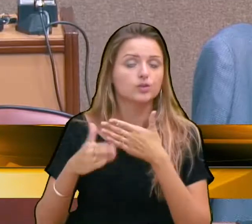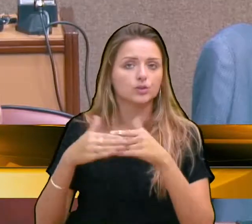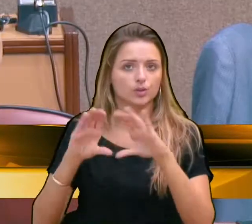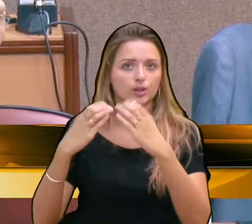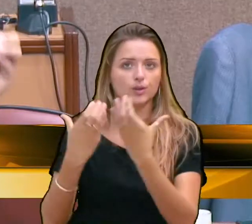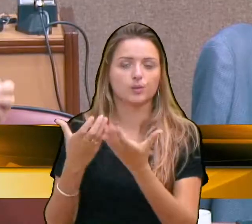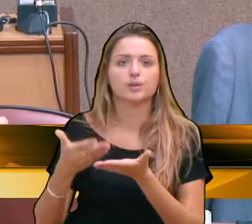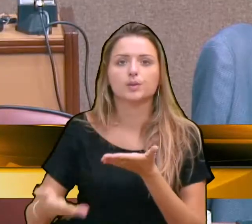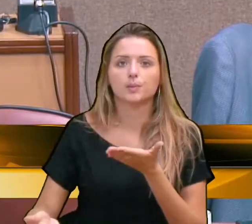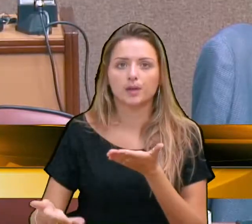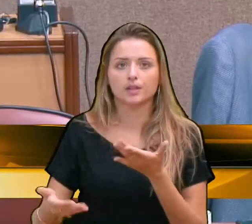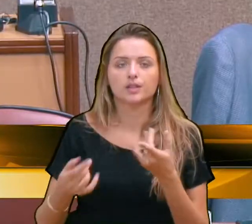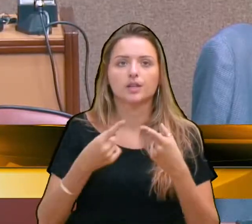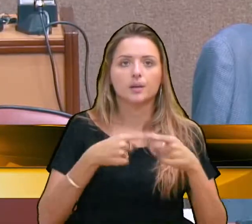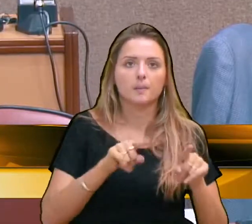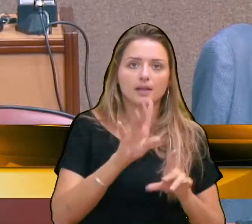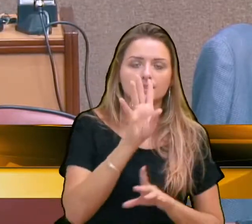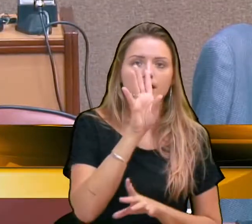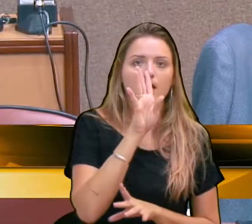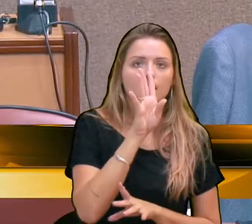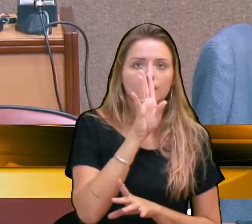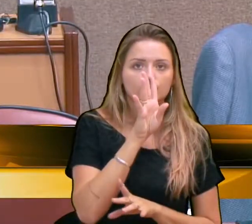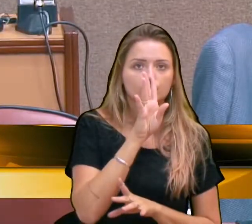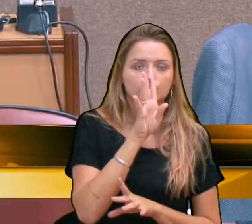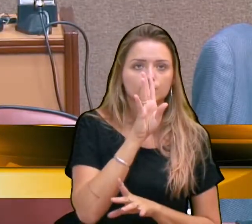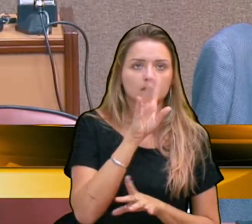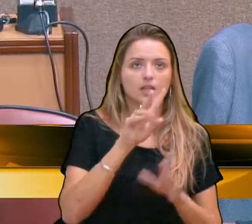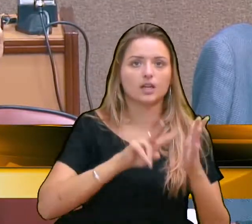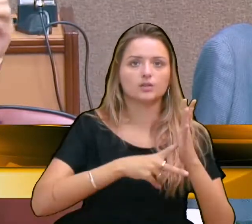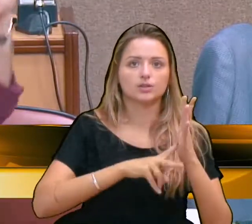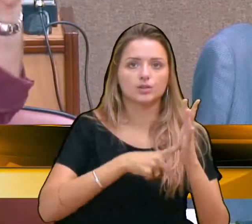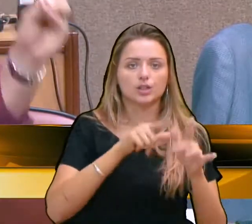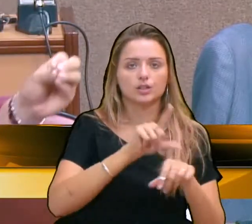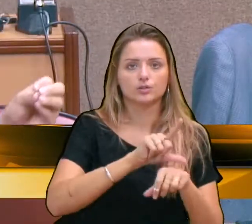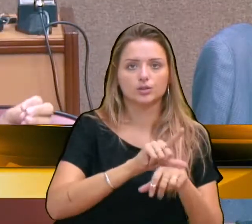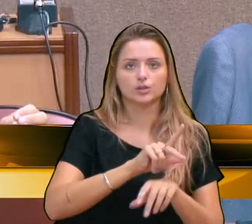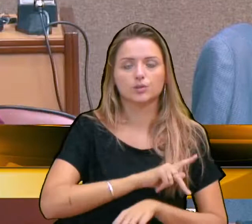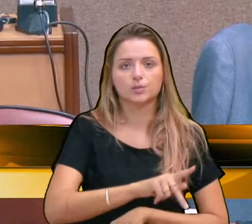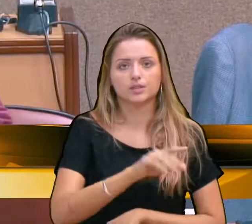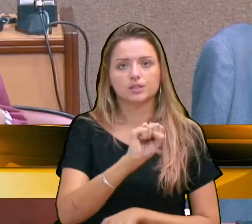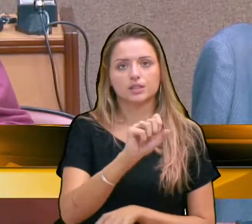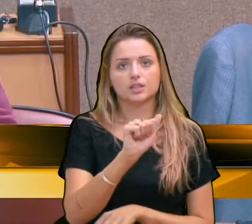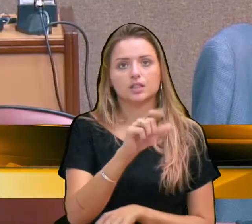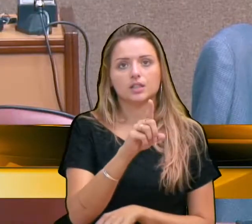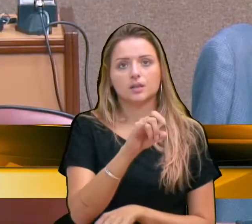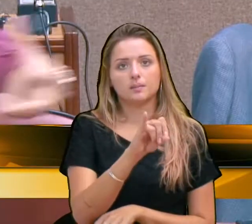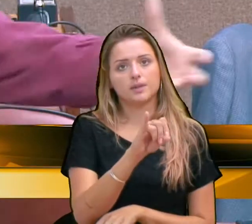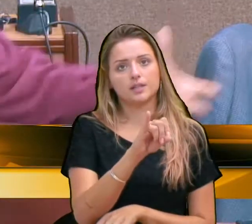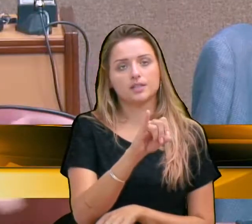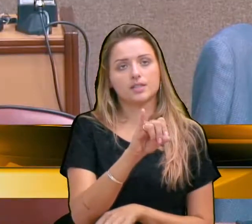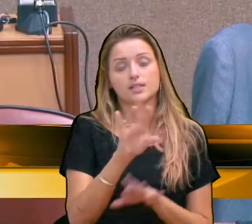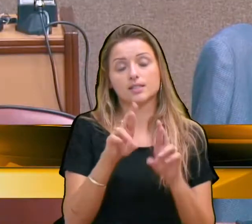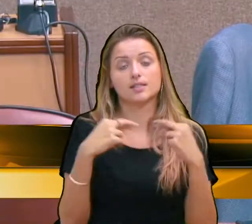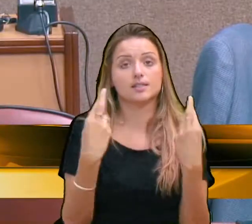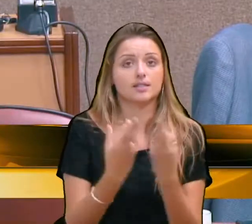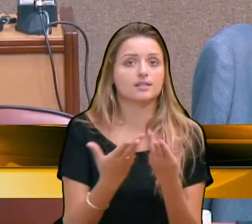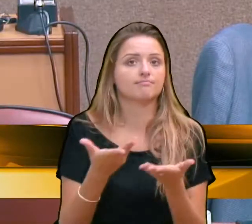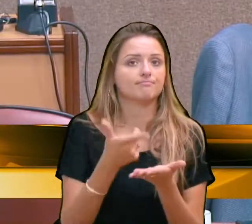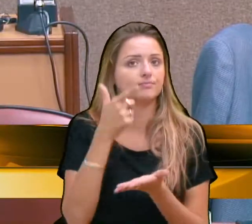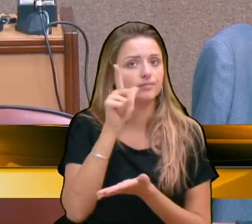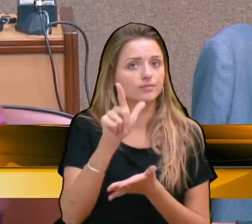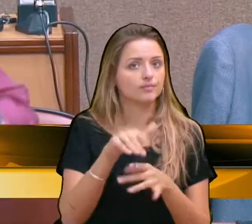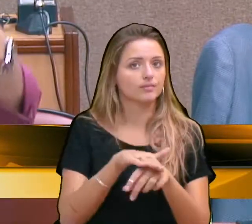toda a comunidade perde. Então, louvar aqui a postura do Sindicato de Lojas, através do seu presidente Sadi Donazolo, que numa reunião conseguiu congraçar todas